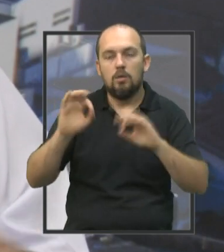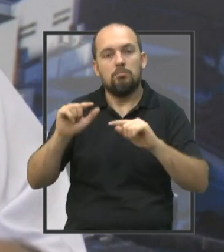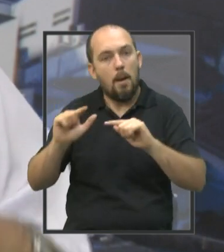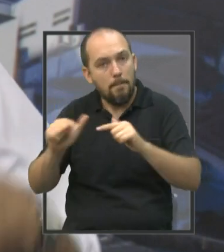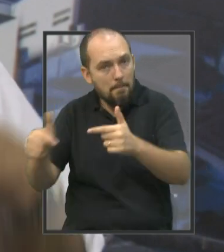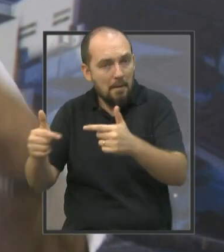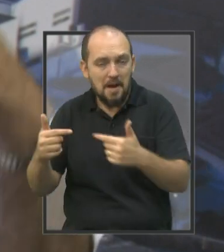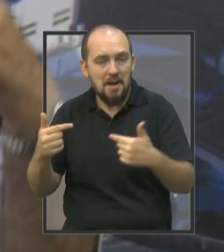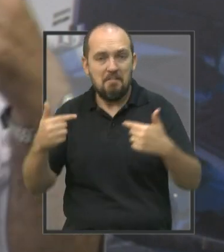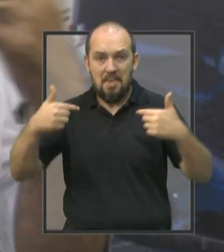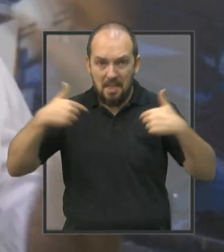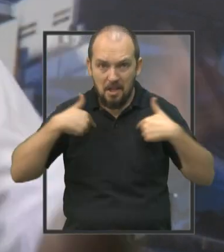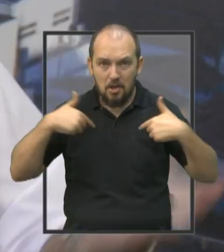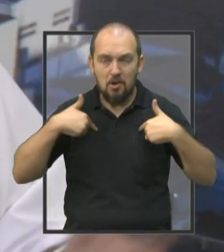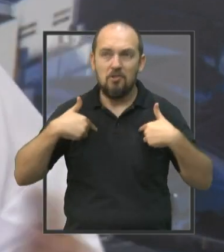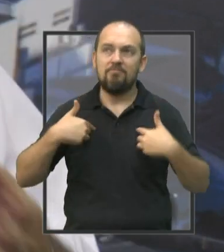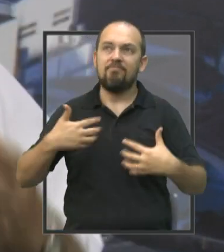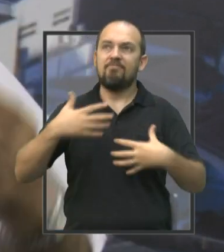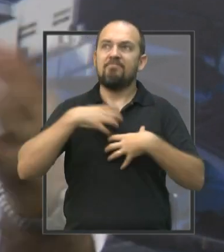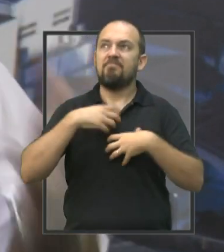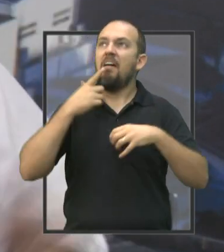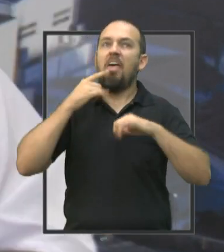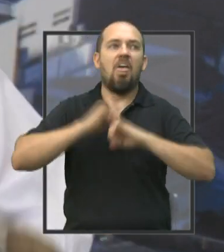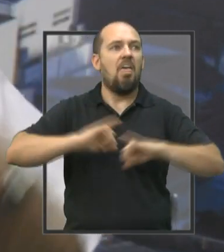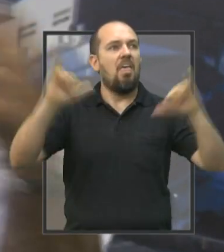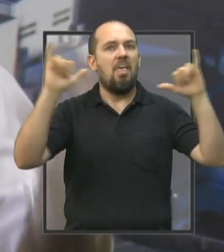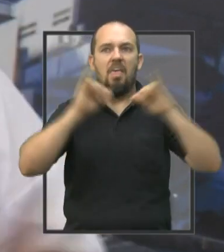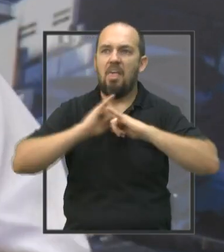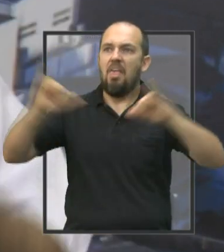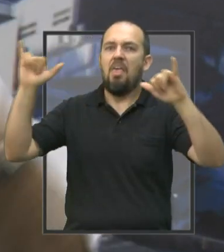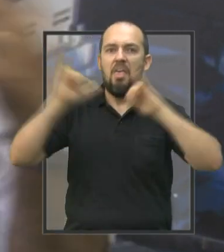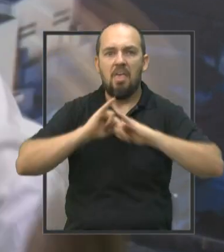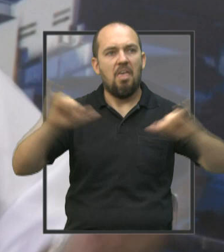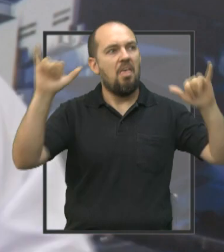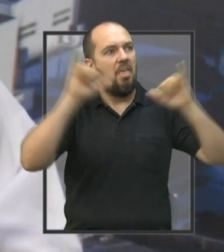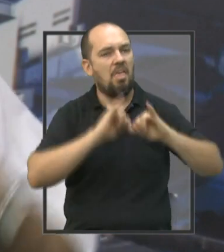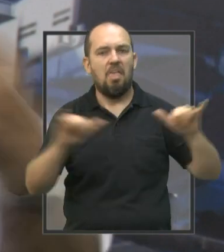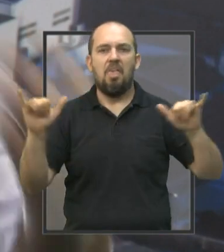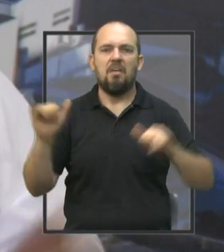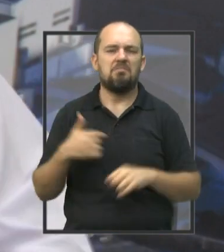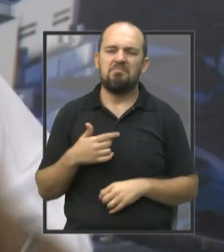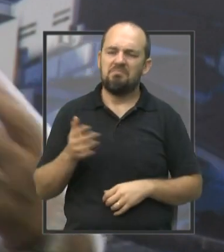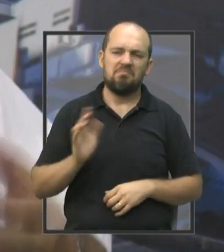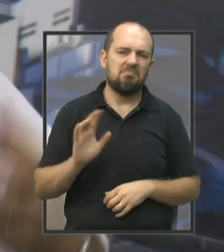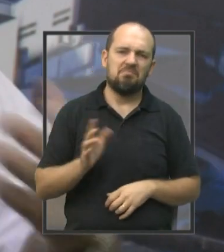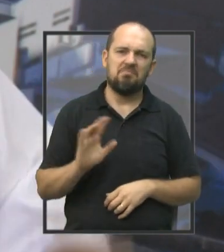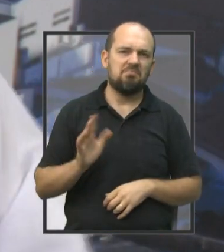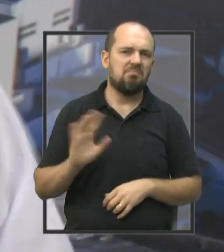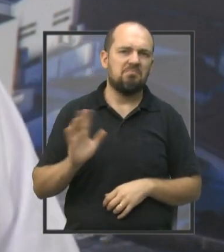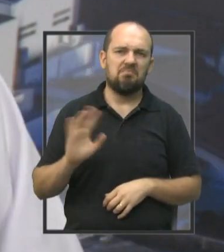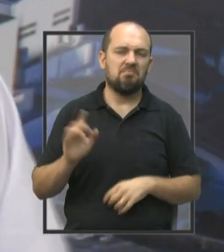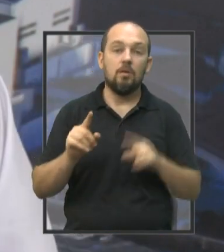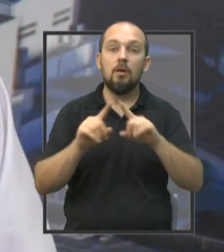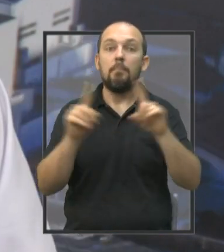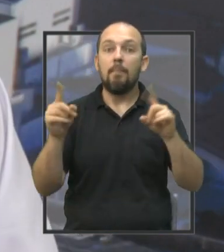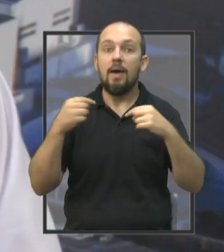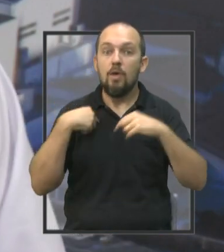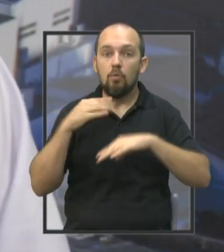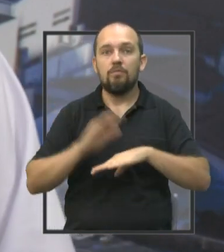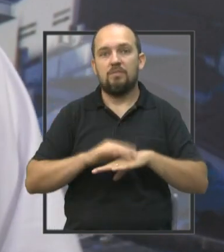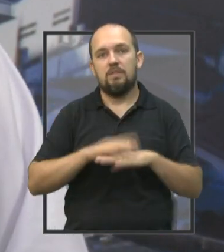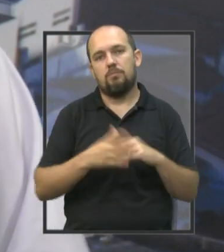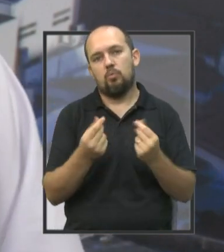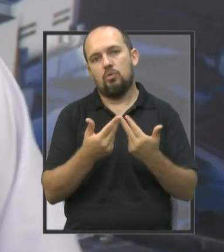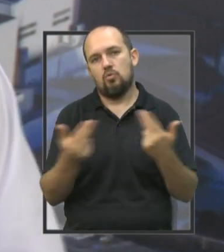coisas, não fico alardeando na tribuna e na câmara, que corri de atrás, que fiz isso, fiz aquilo, mas eu fiz